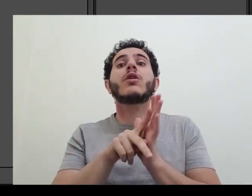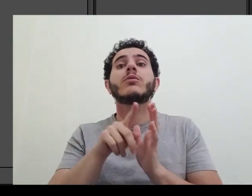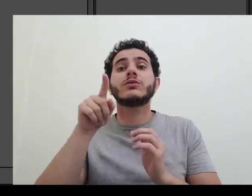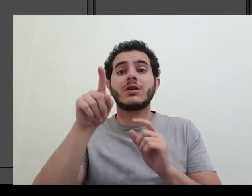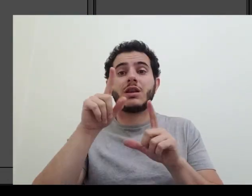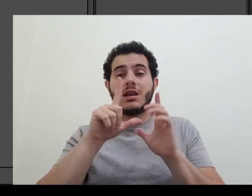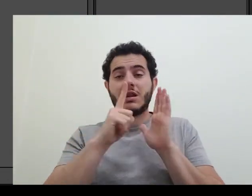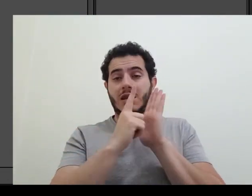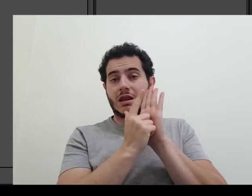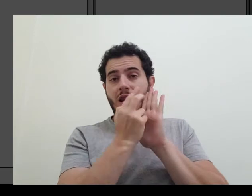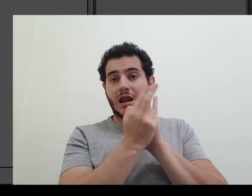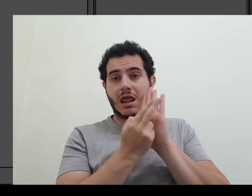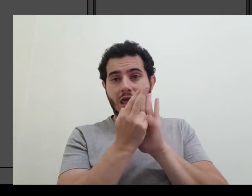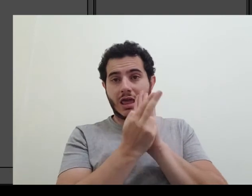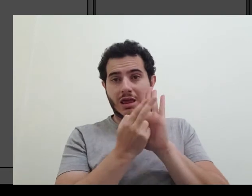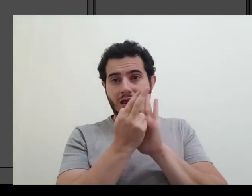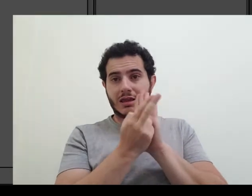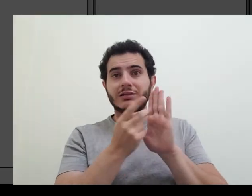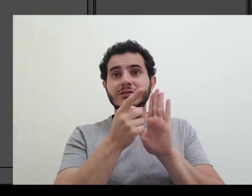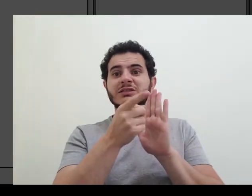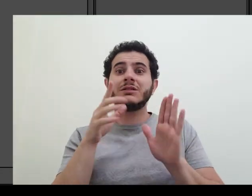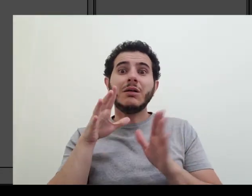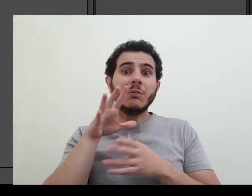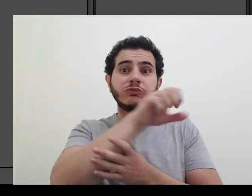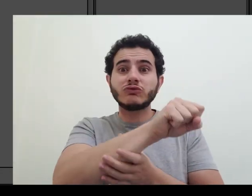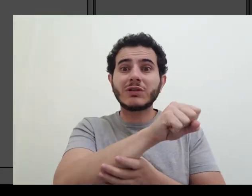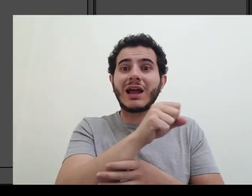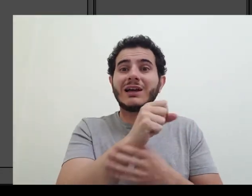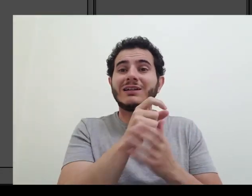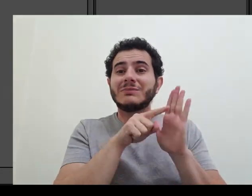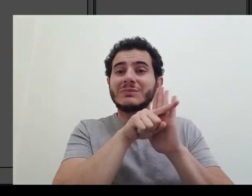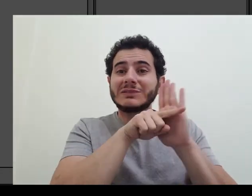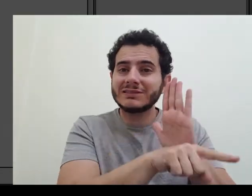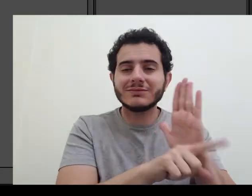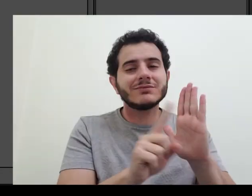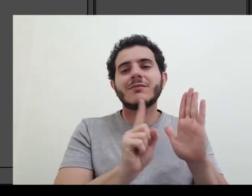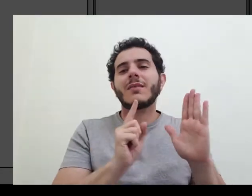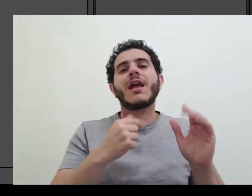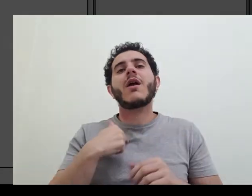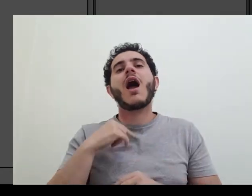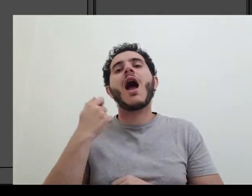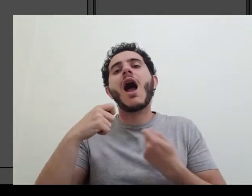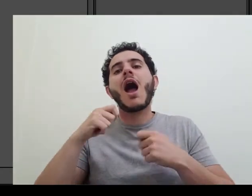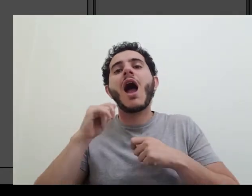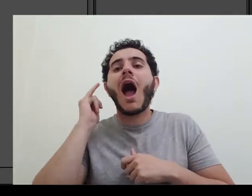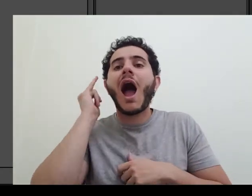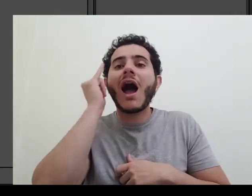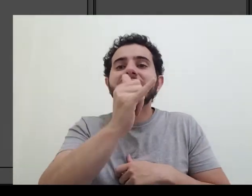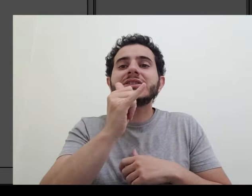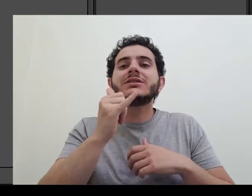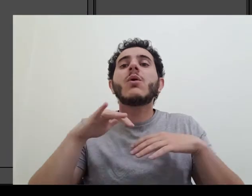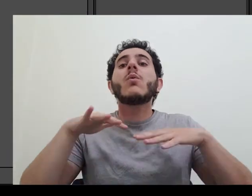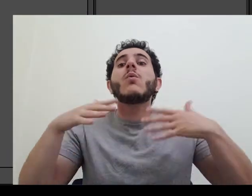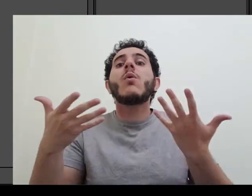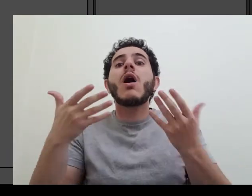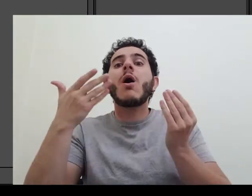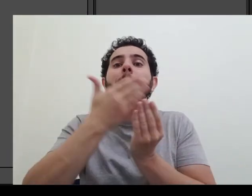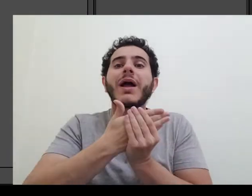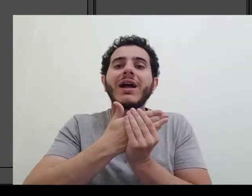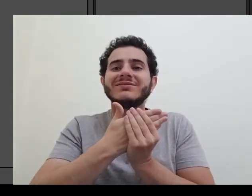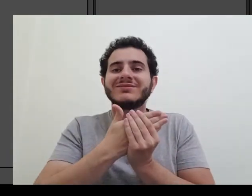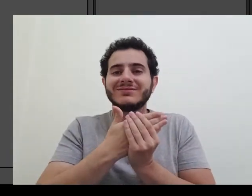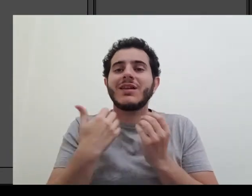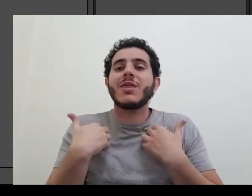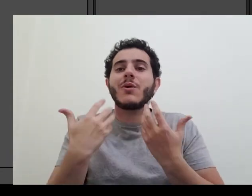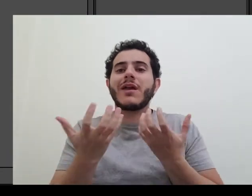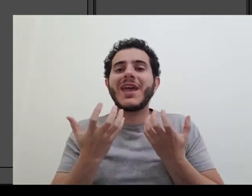um buscador de arquivos físico, como o Bridge, como o Windows Explorer. Você precisa indicar para o Lightroom que pasta que você quer trabalhar. Como que a